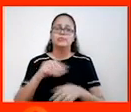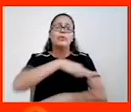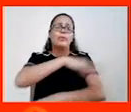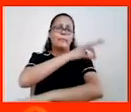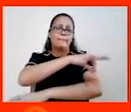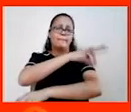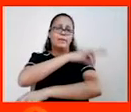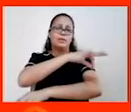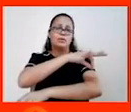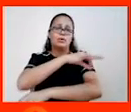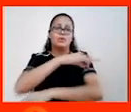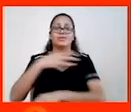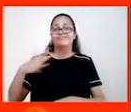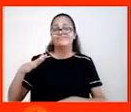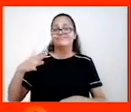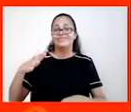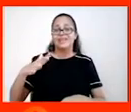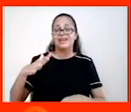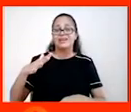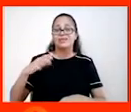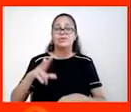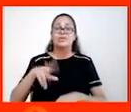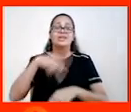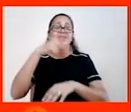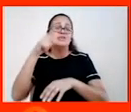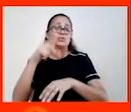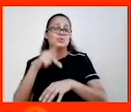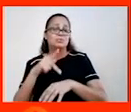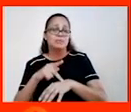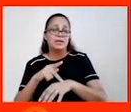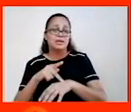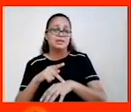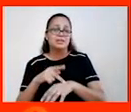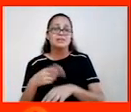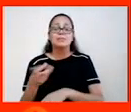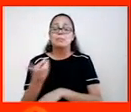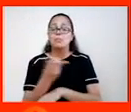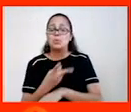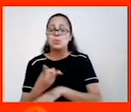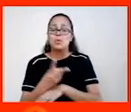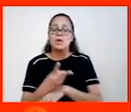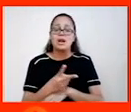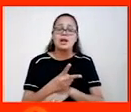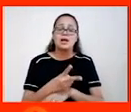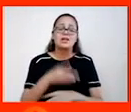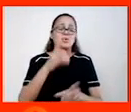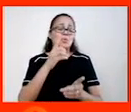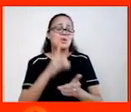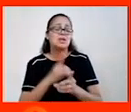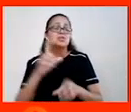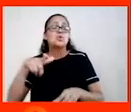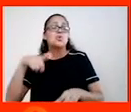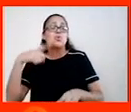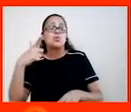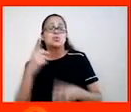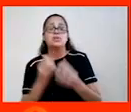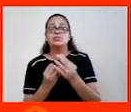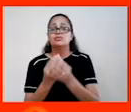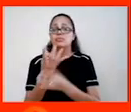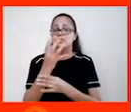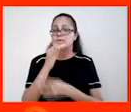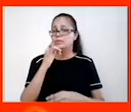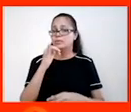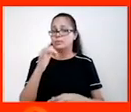caro, e isso fez com que os países buscassem novas fontes de energia, certo? Nós temos aqui